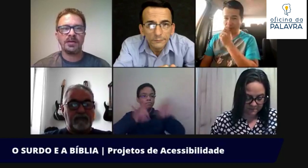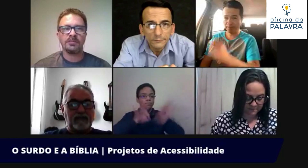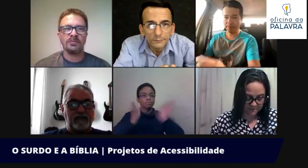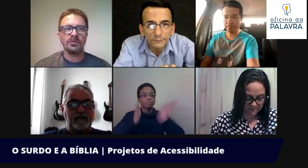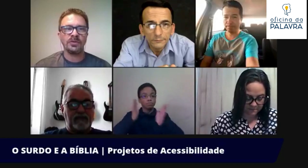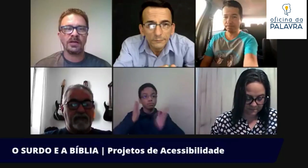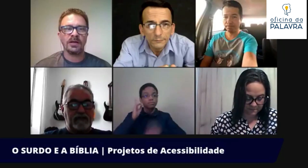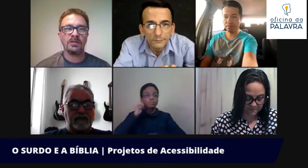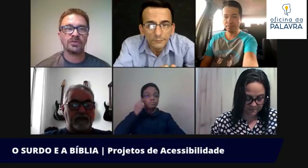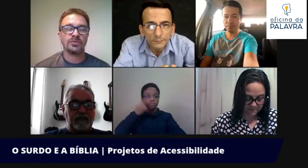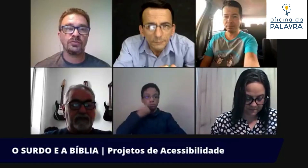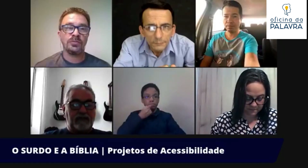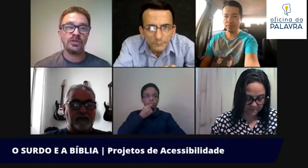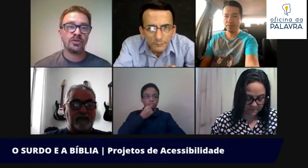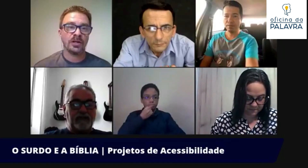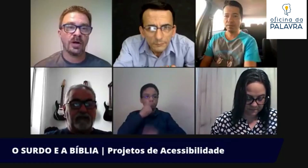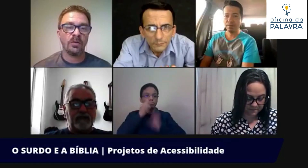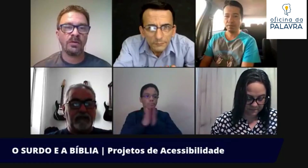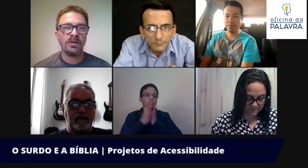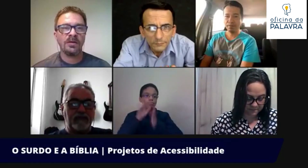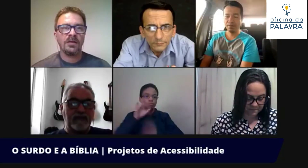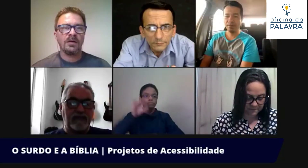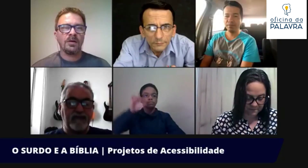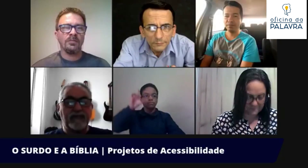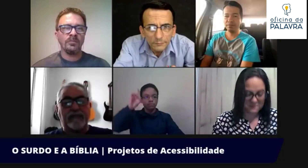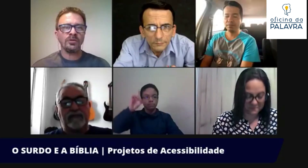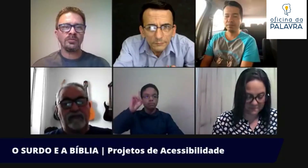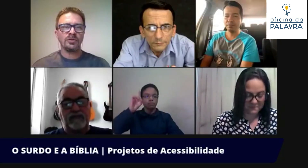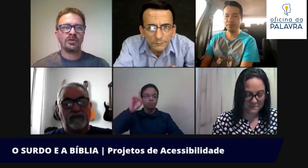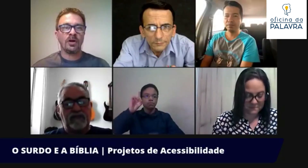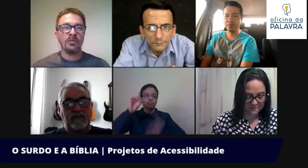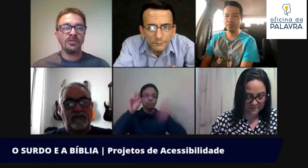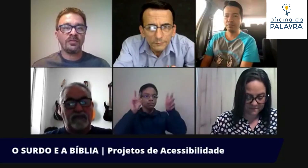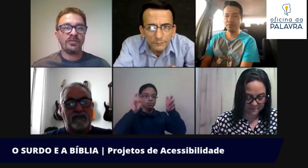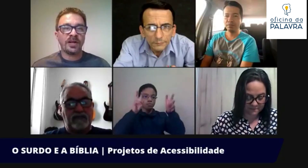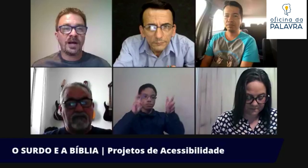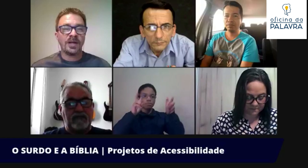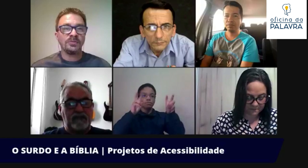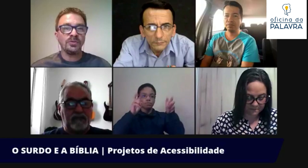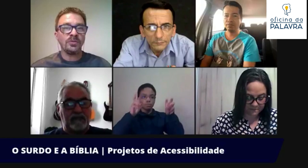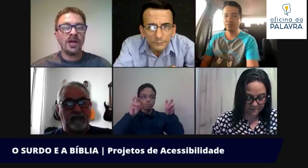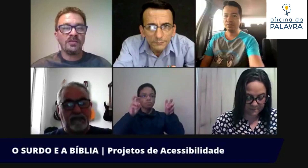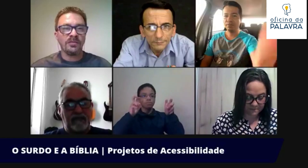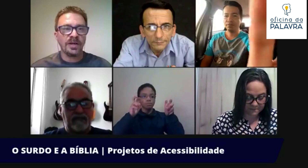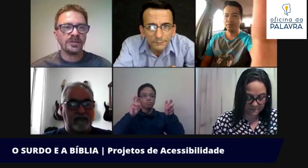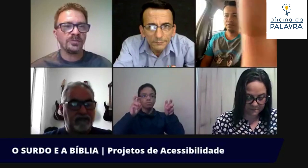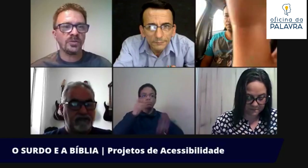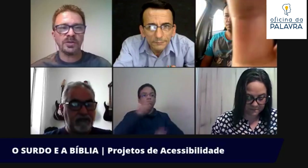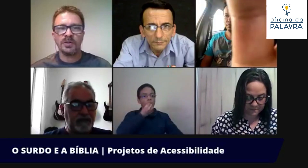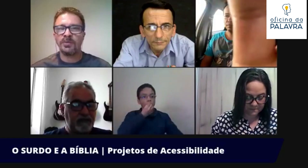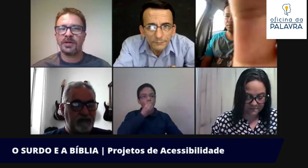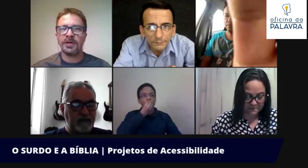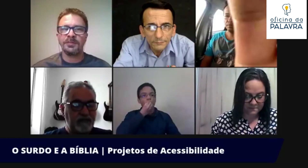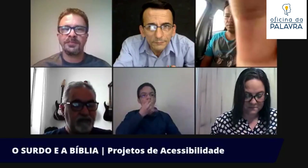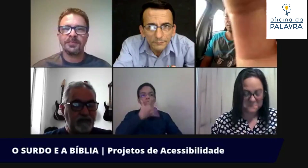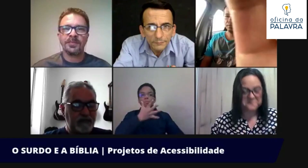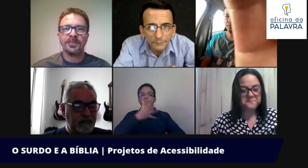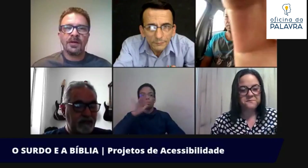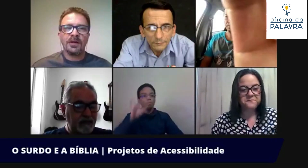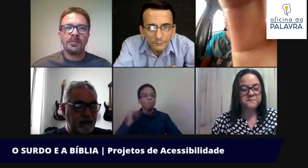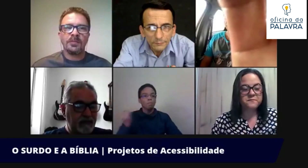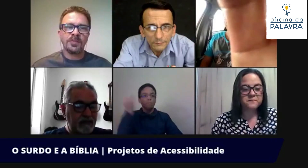a Bíblia. Muito legal, um assunto missional, muito eficaz, muito relevante, muito